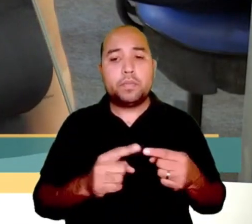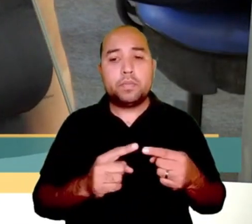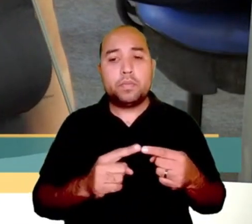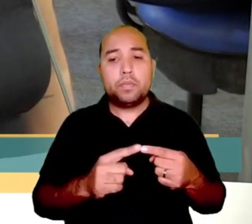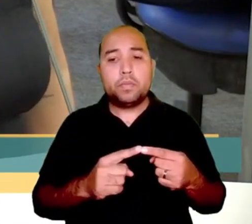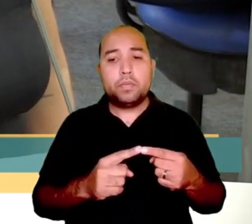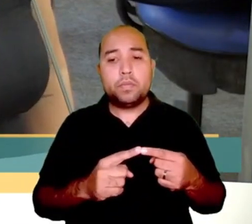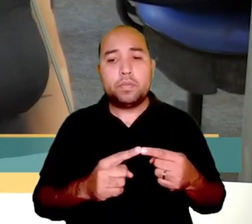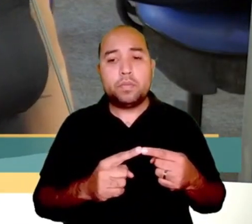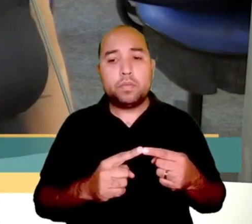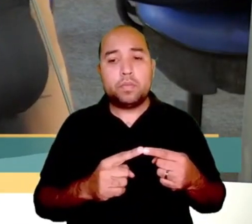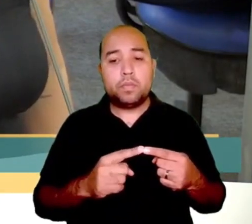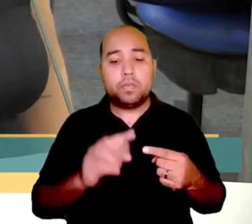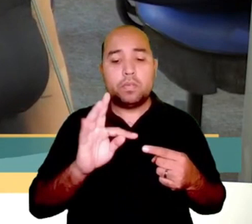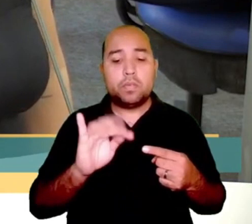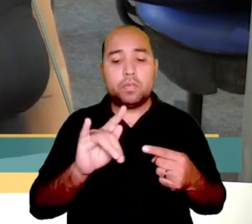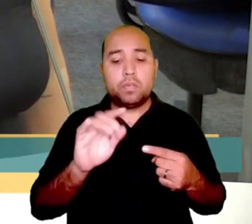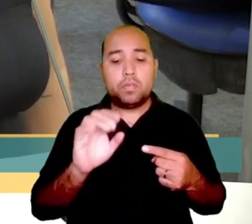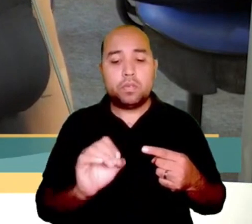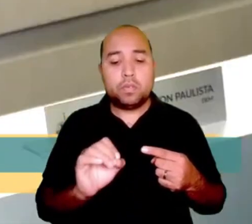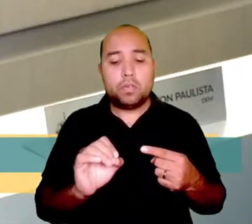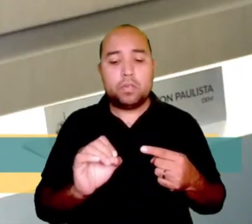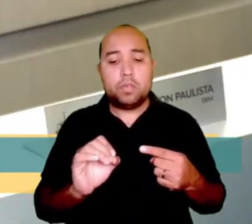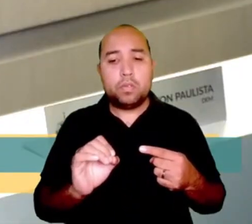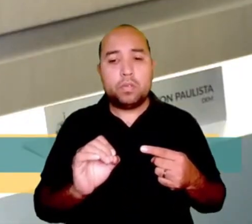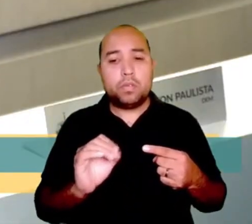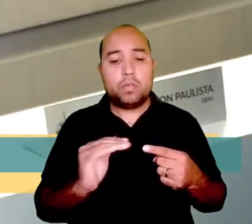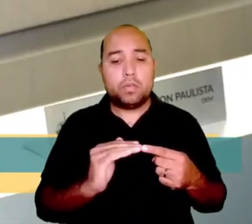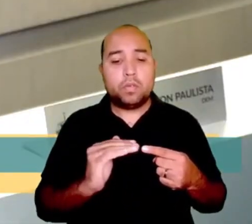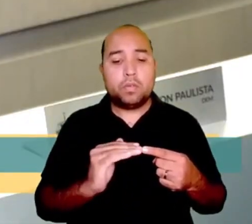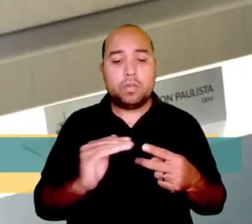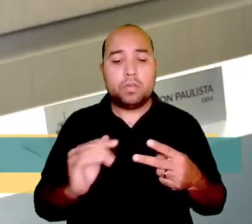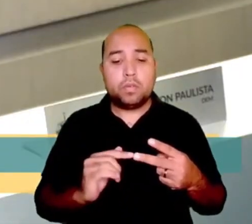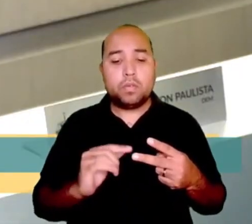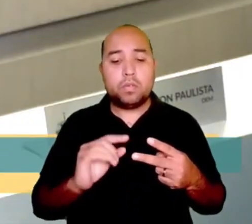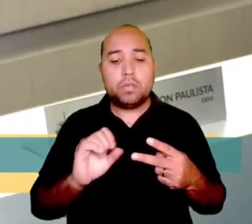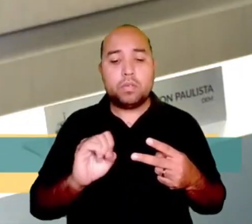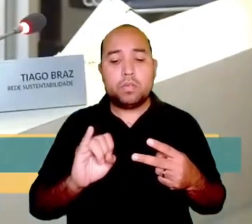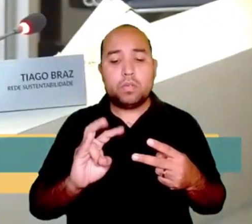Invoca. Vereador Thiago. A favor. Vereador Silvio.